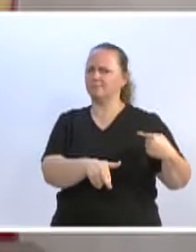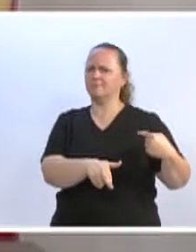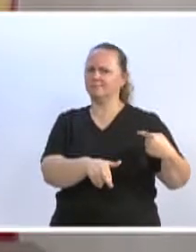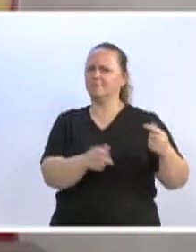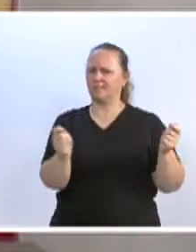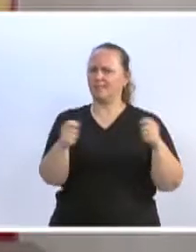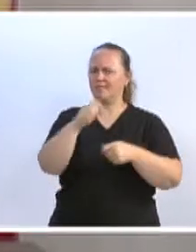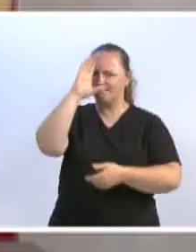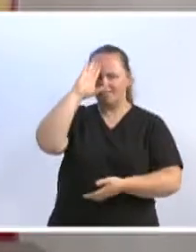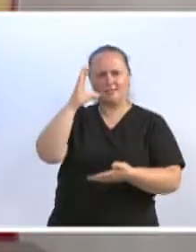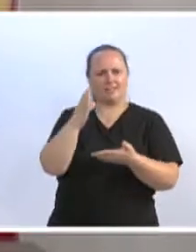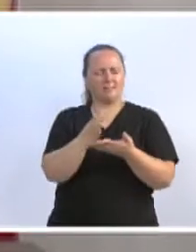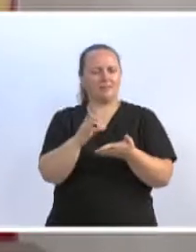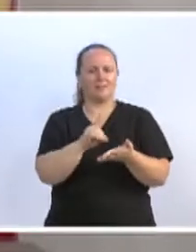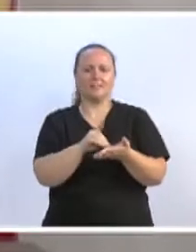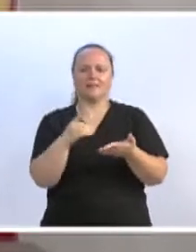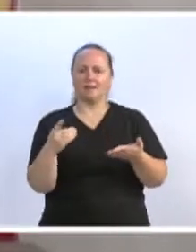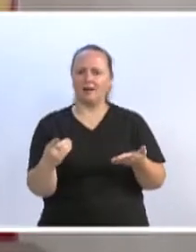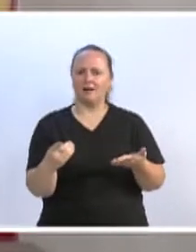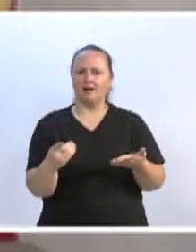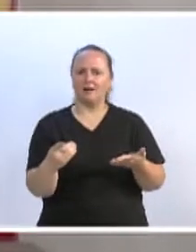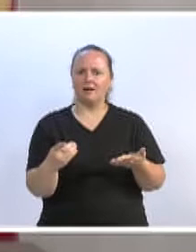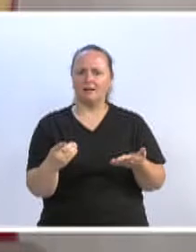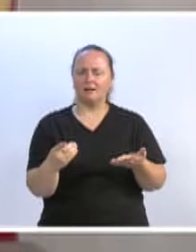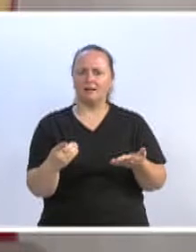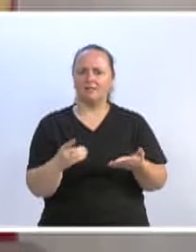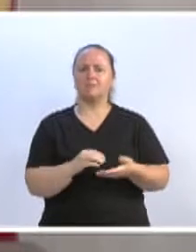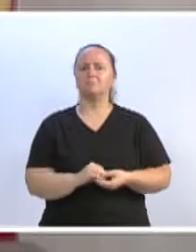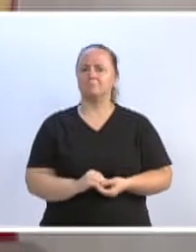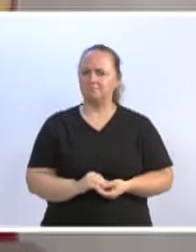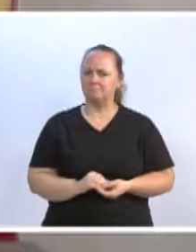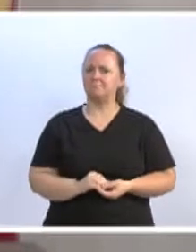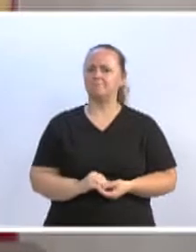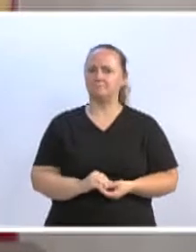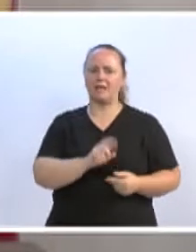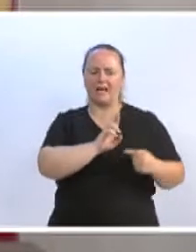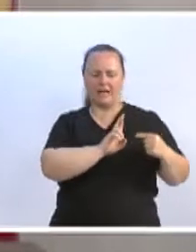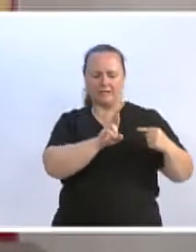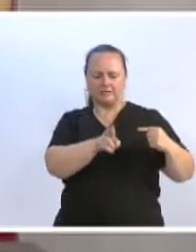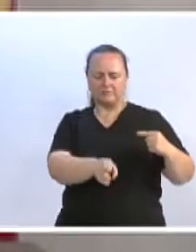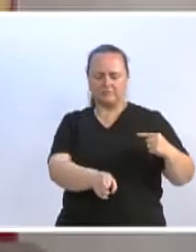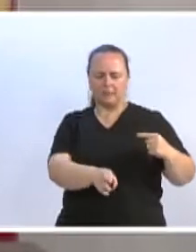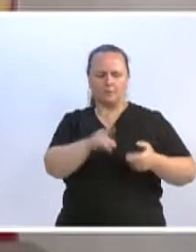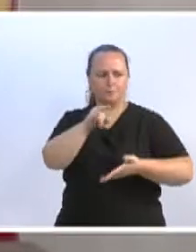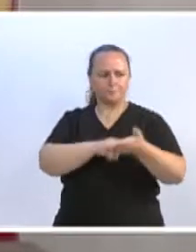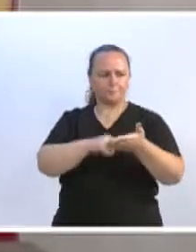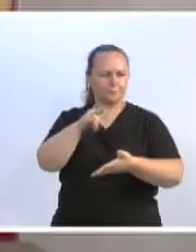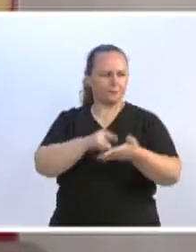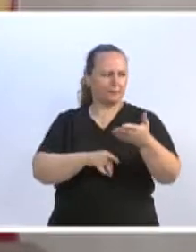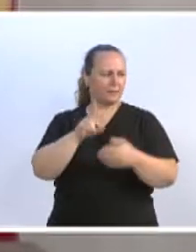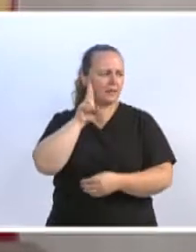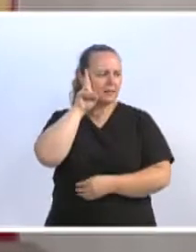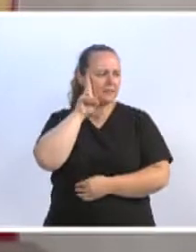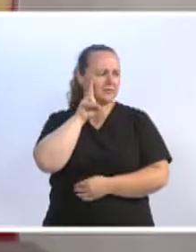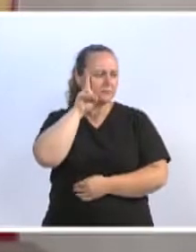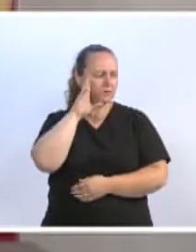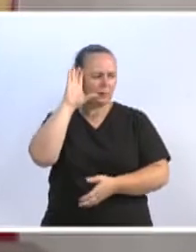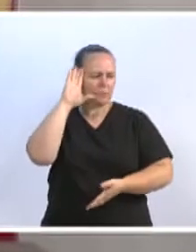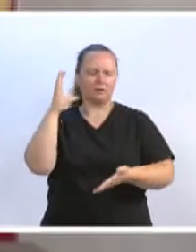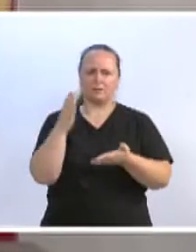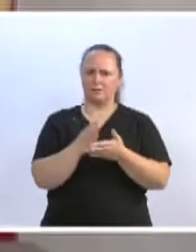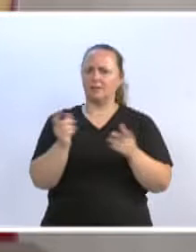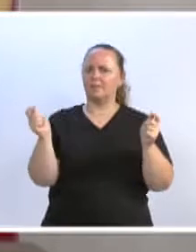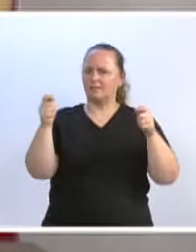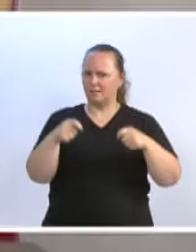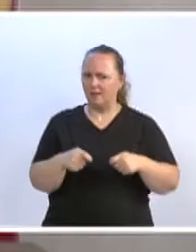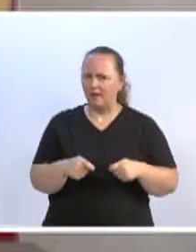Bíblia Sagrada e é racional receber a Bíblia Sagrada como documento histórico. Eu posso confiar nesse